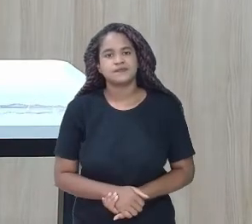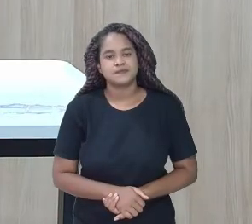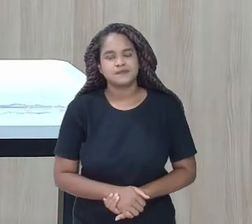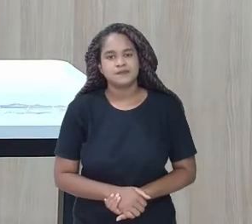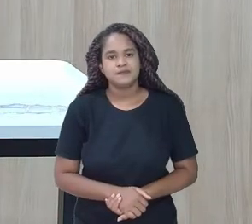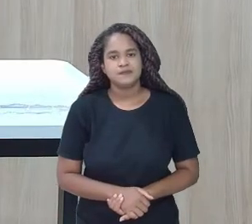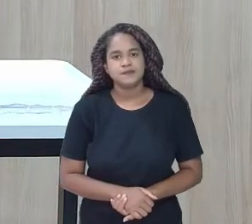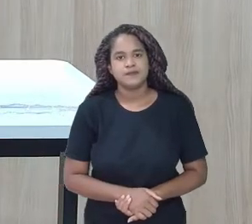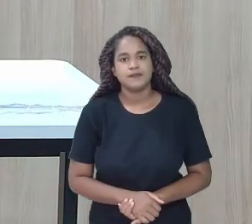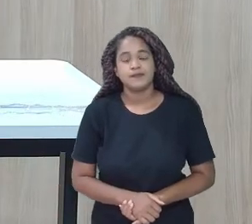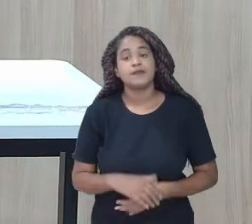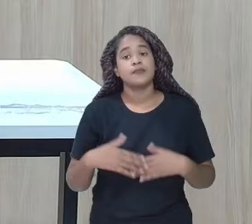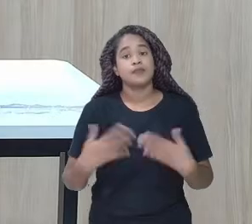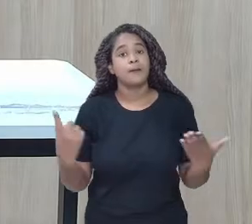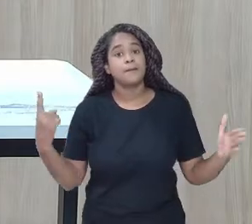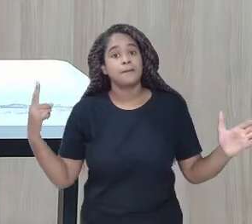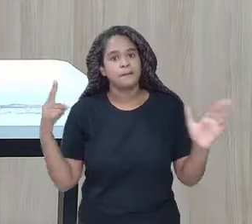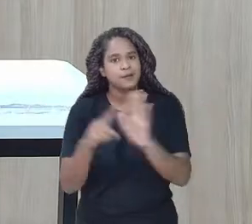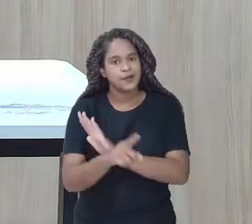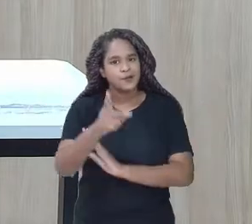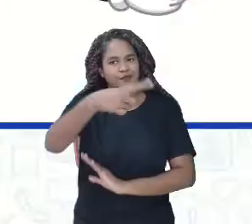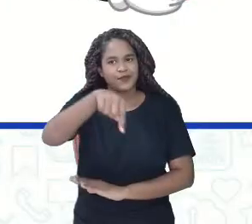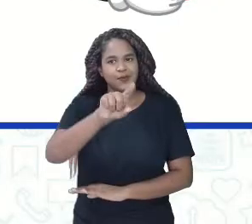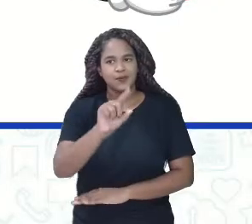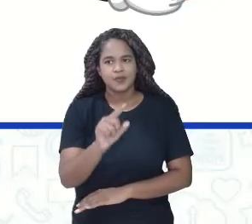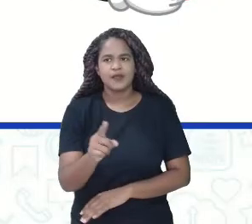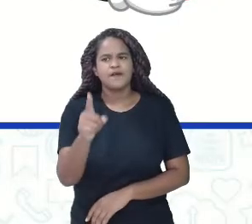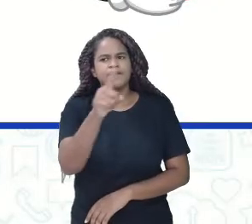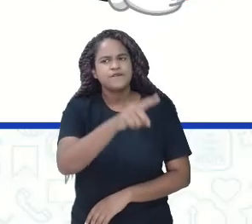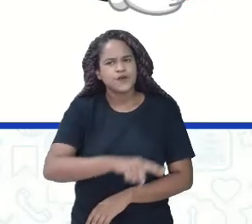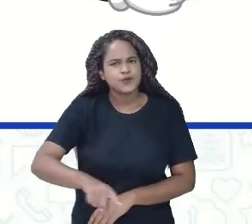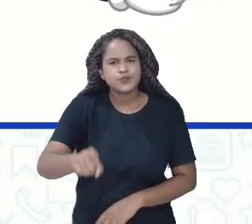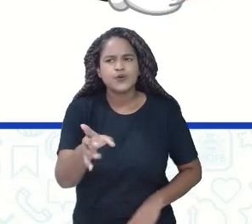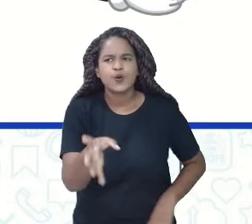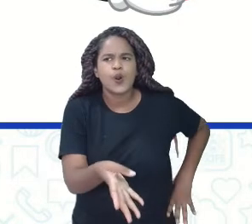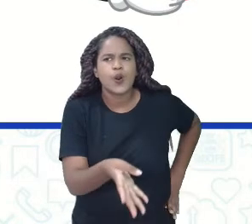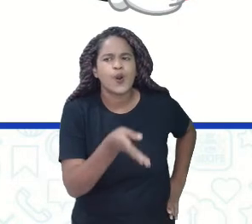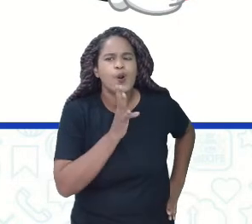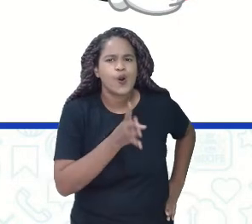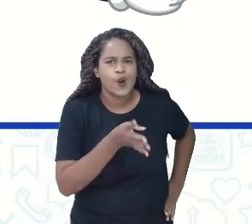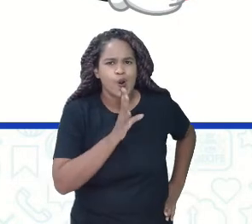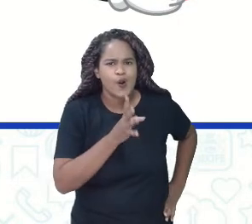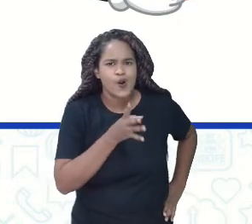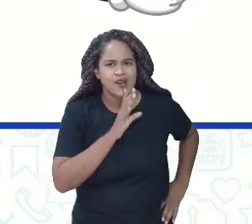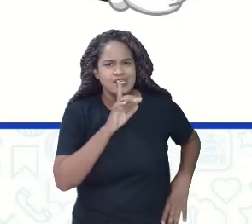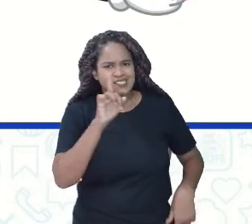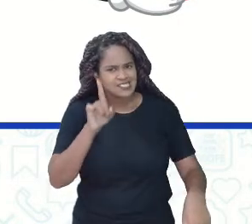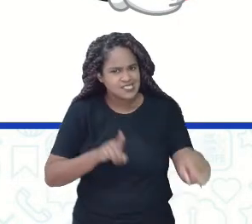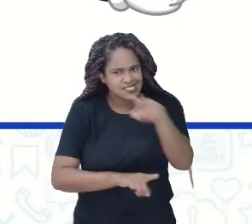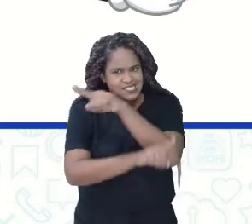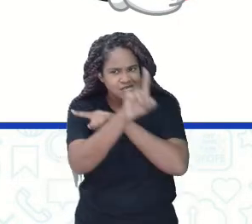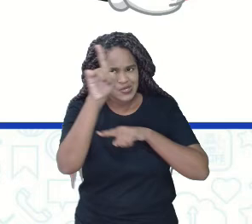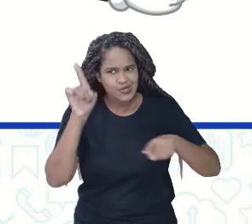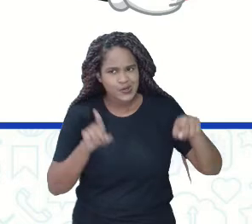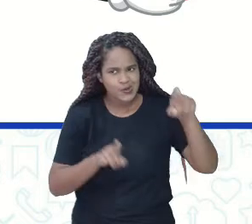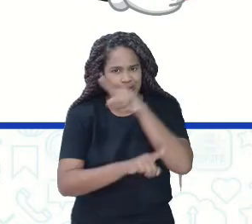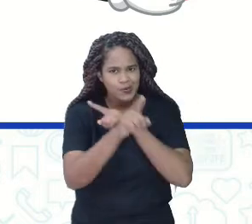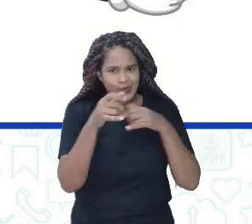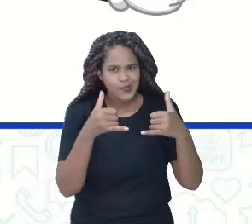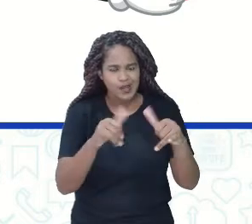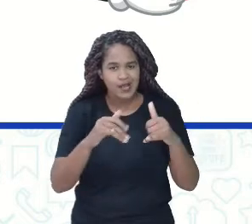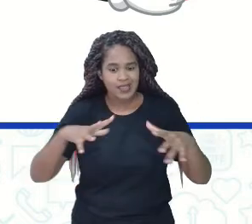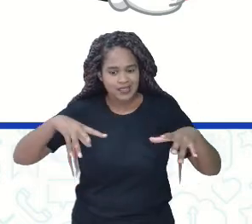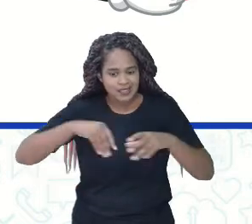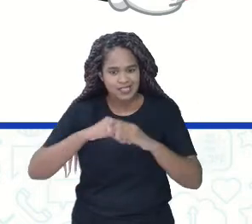têm. Então, uma perguntinha para vocês. Vocês tinham esse conhecimento que o circuito elétrico em nossa casa